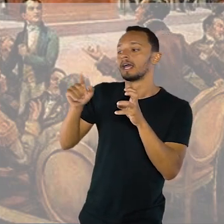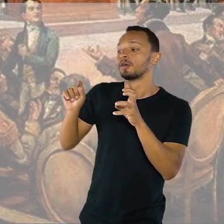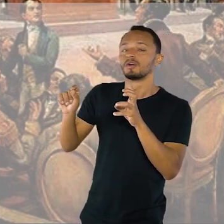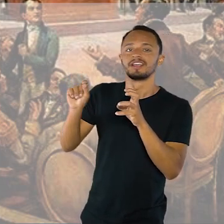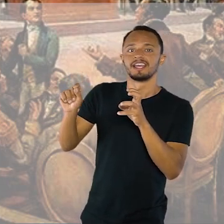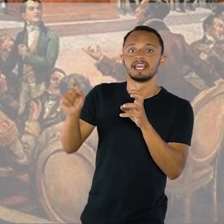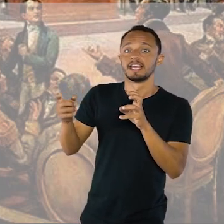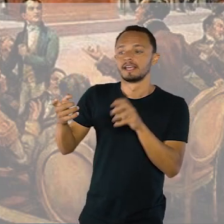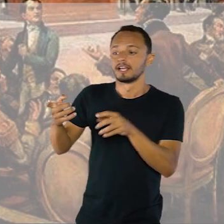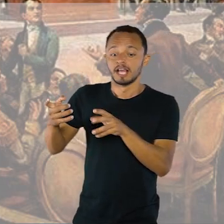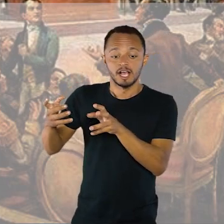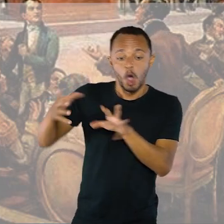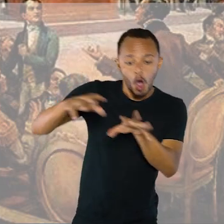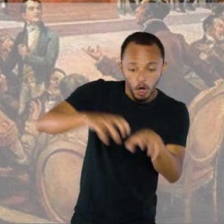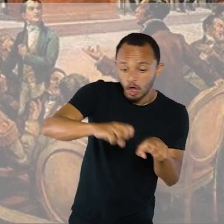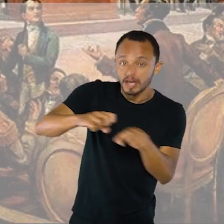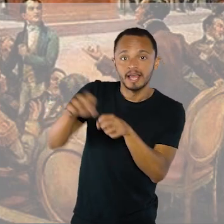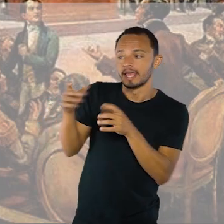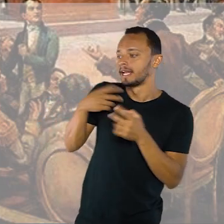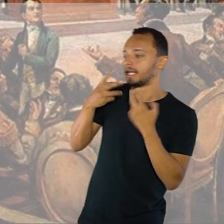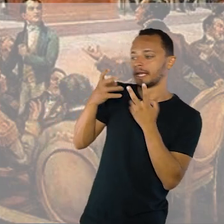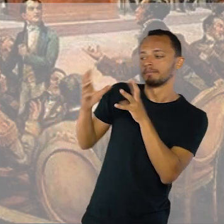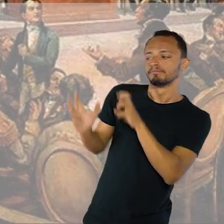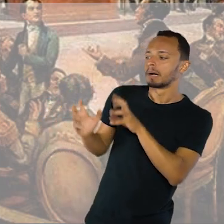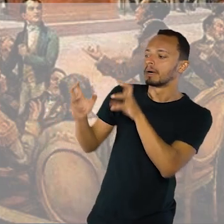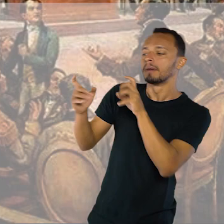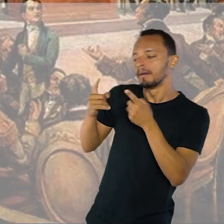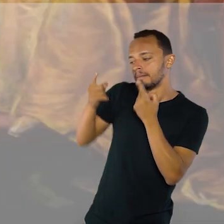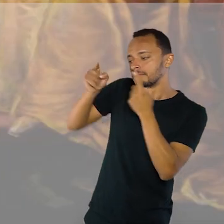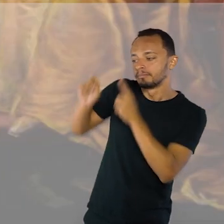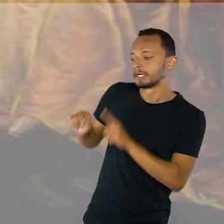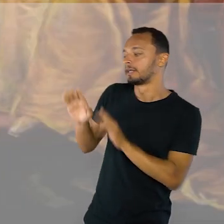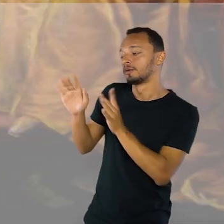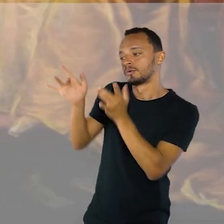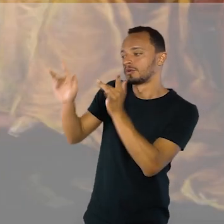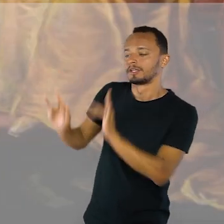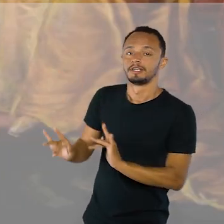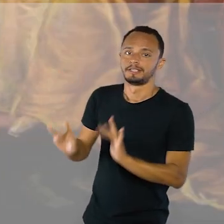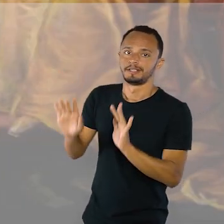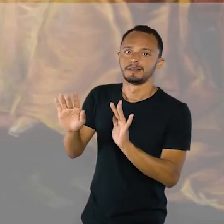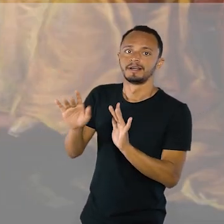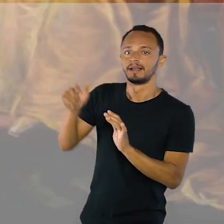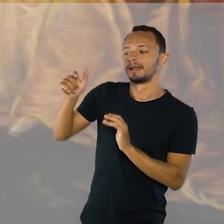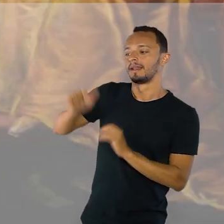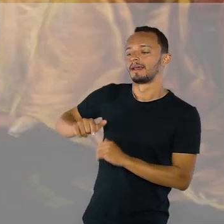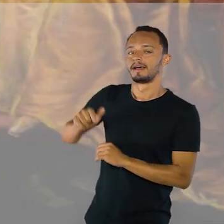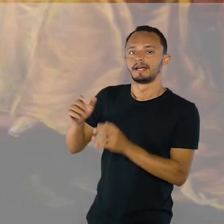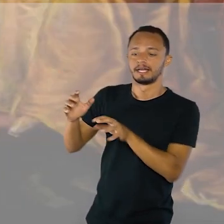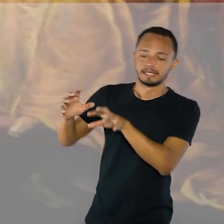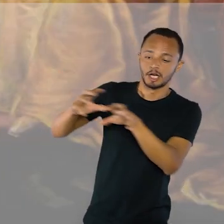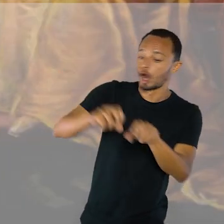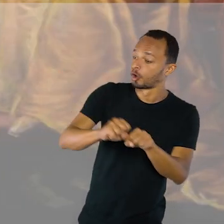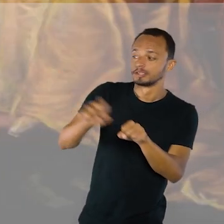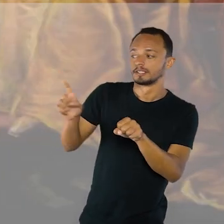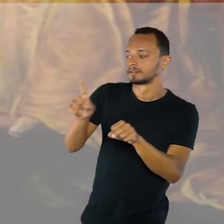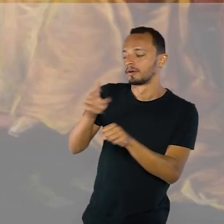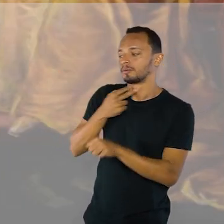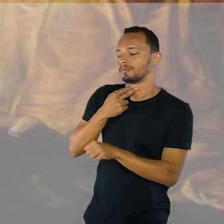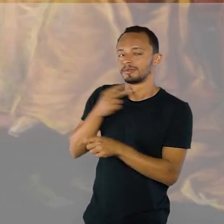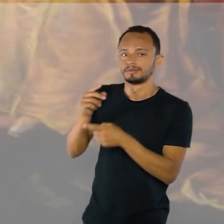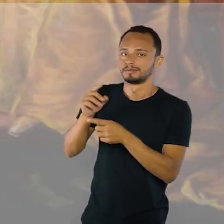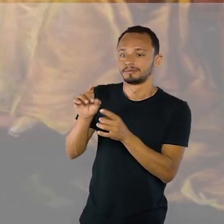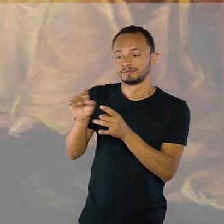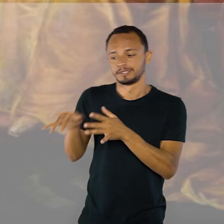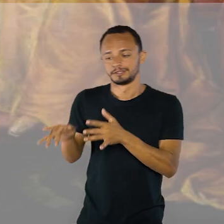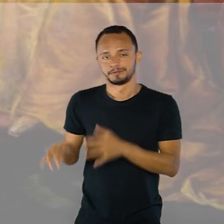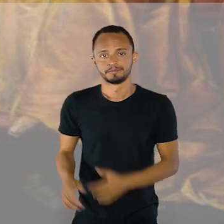desejo de recolonização. Quando nós vamos para a outra pintura, e aí nós temos, por exemplo, essa, né, que é feita